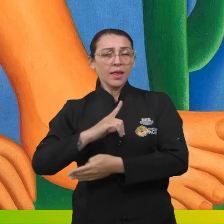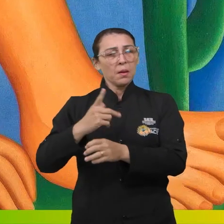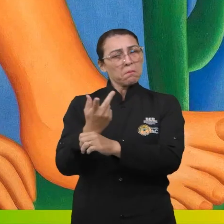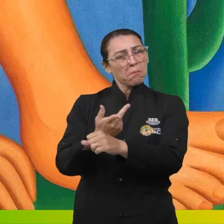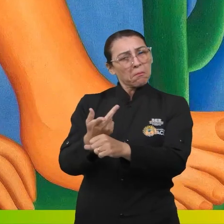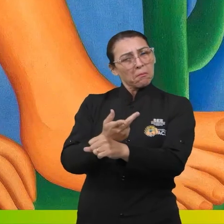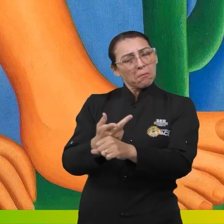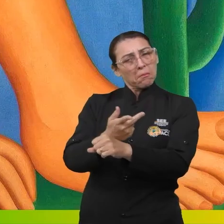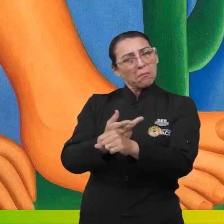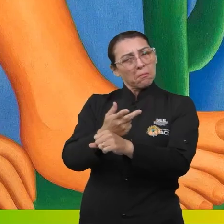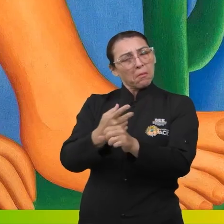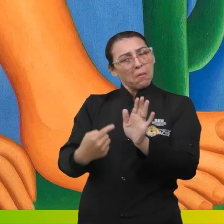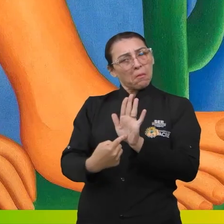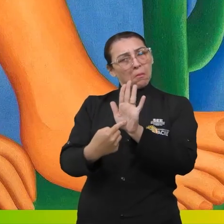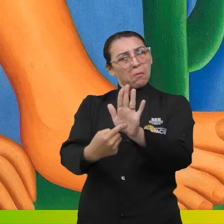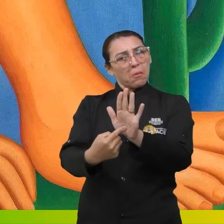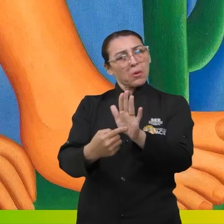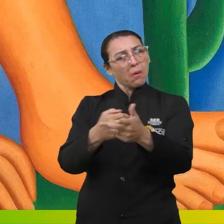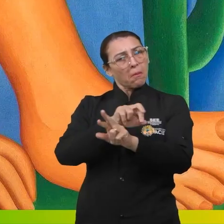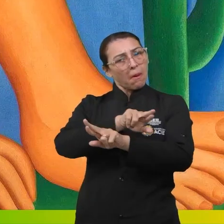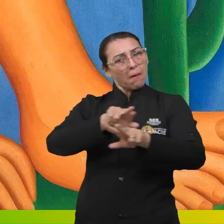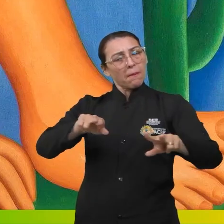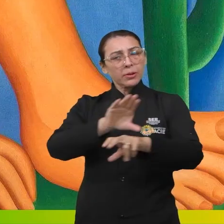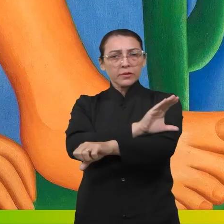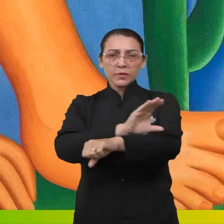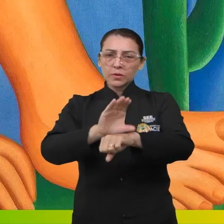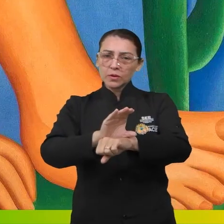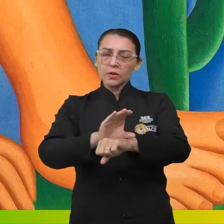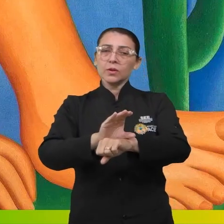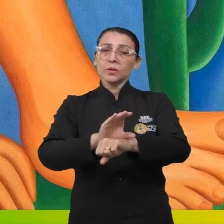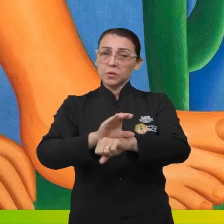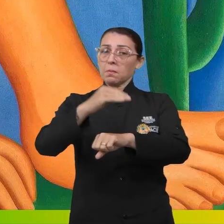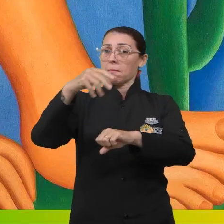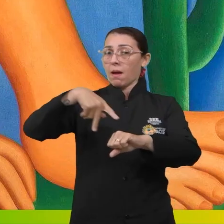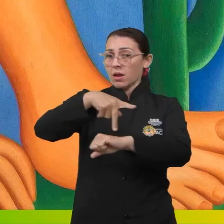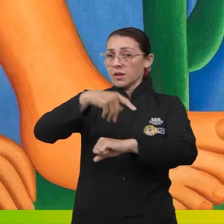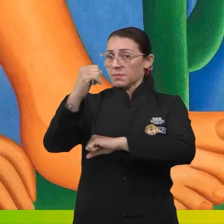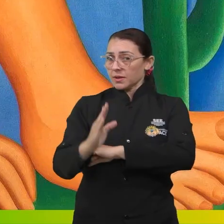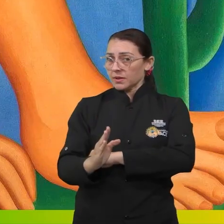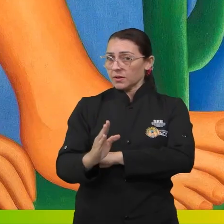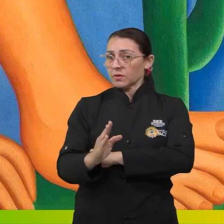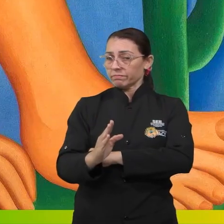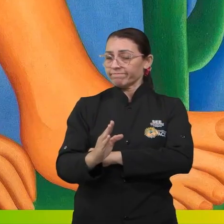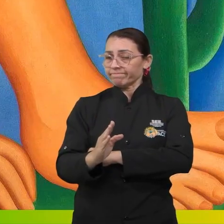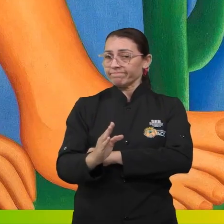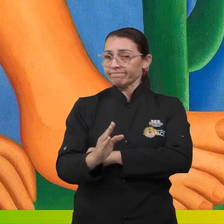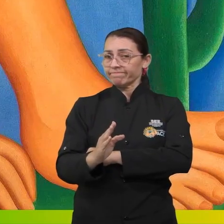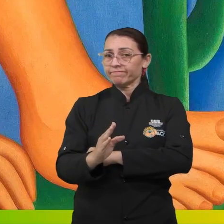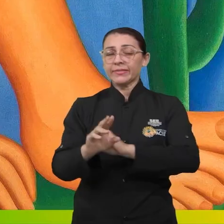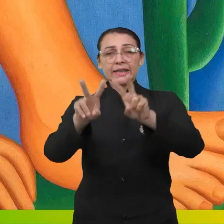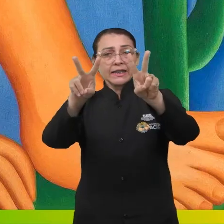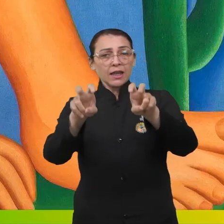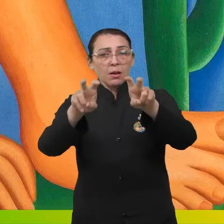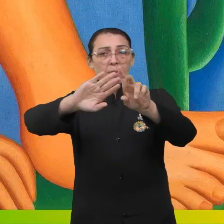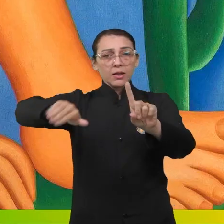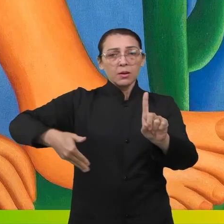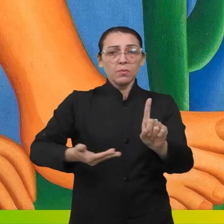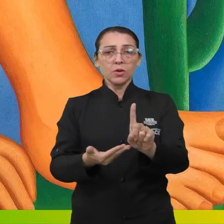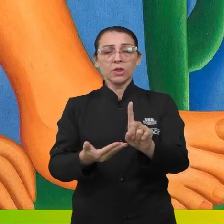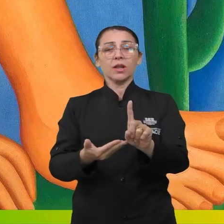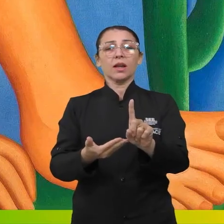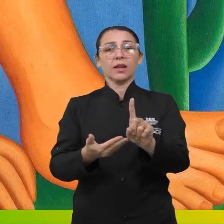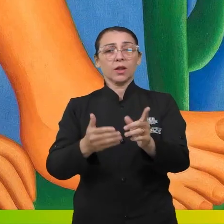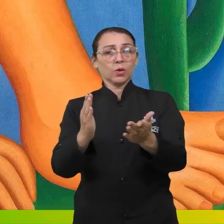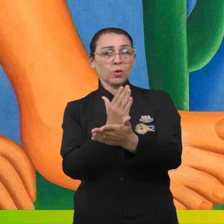buscado retratar a rica diversidade cultural do país. Seja através da temática abordada em suas